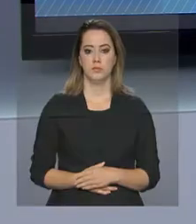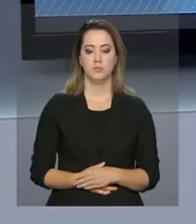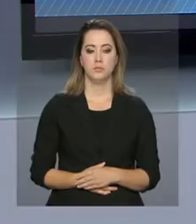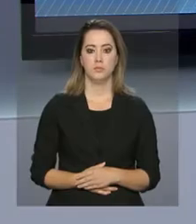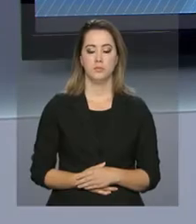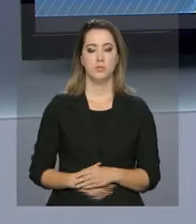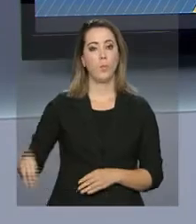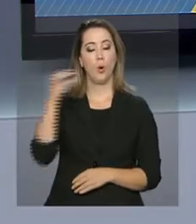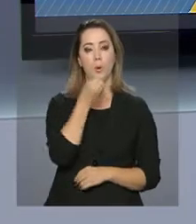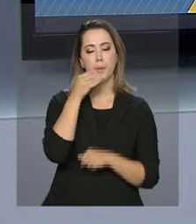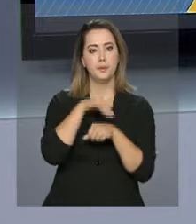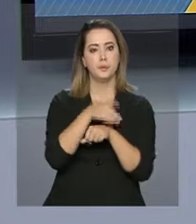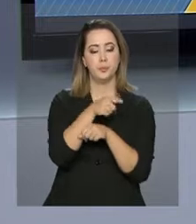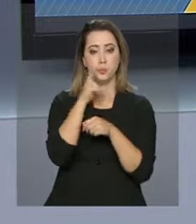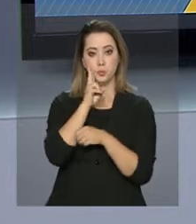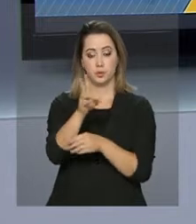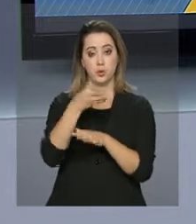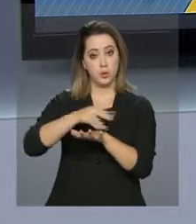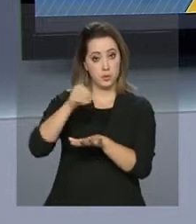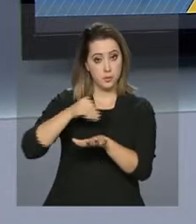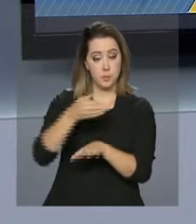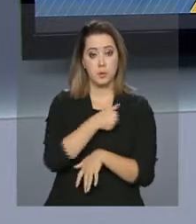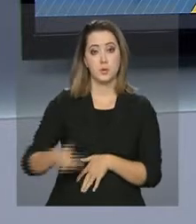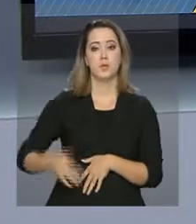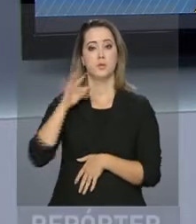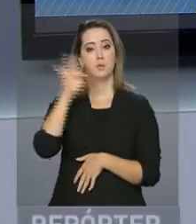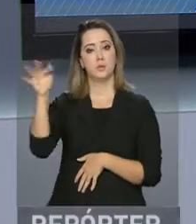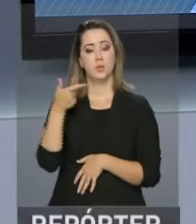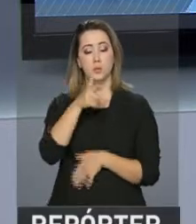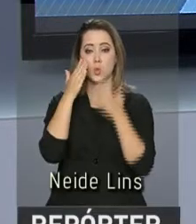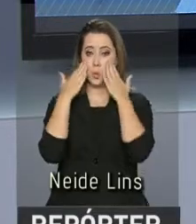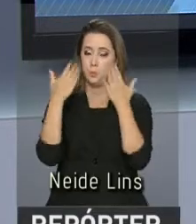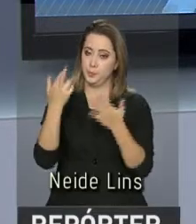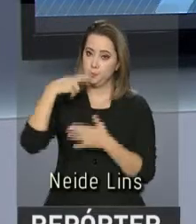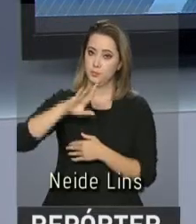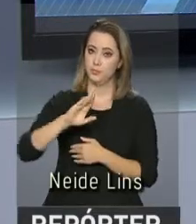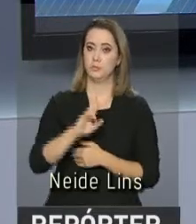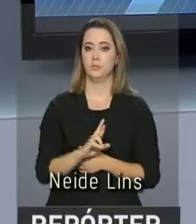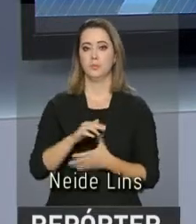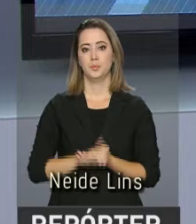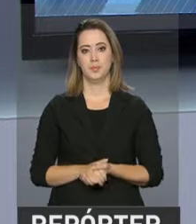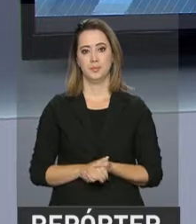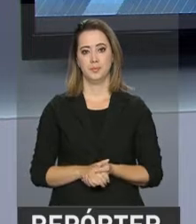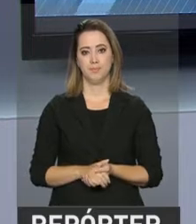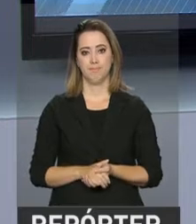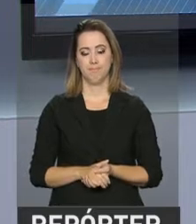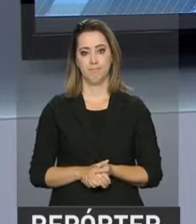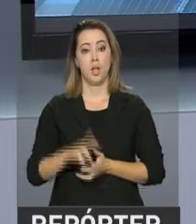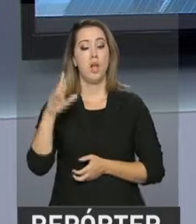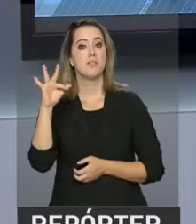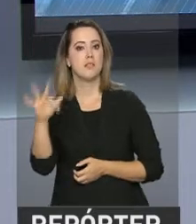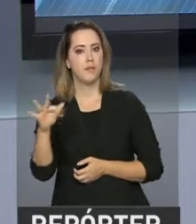Olá, boa noite. Acompanhe agora as notícias do governo federal em mais uma edição do Repórter NBR. A Receita libera